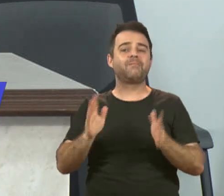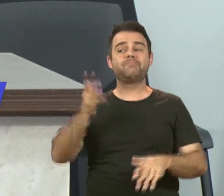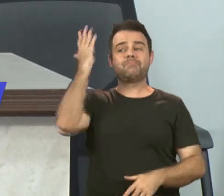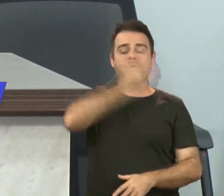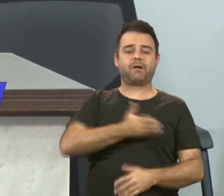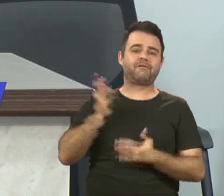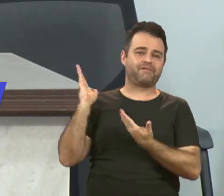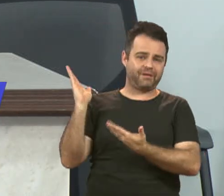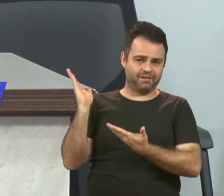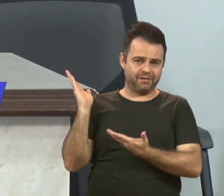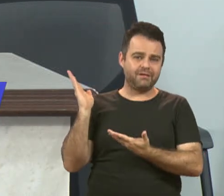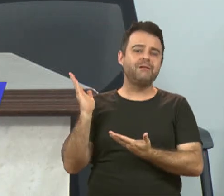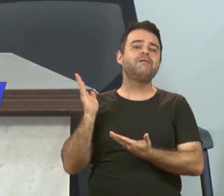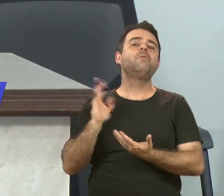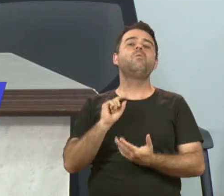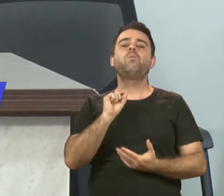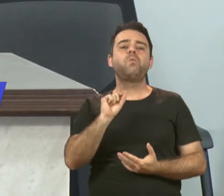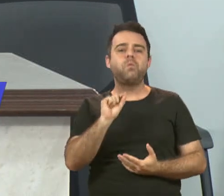tempos de tanto